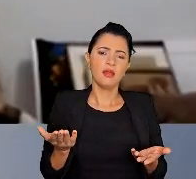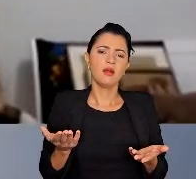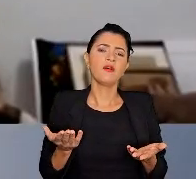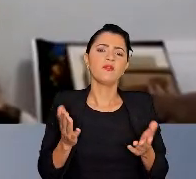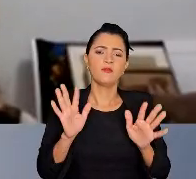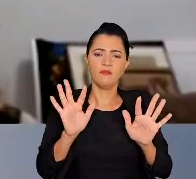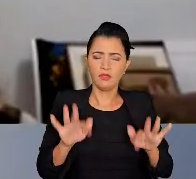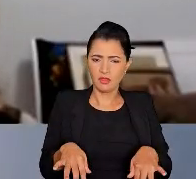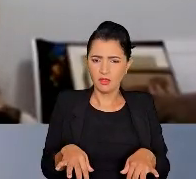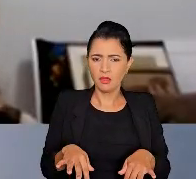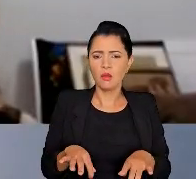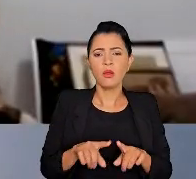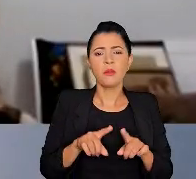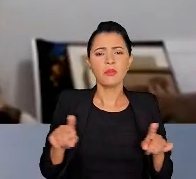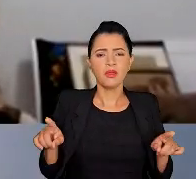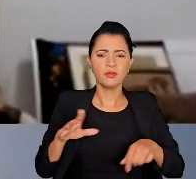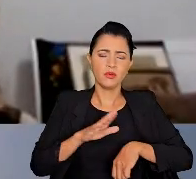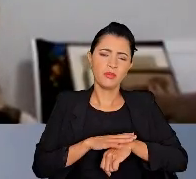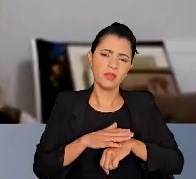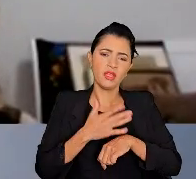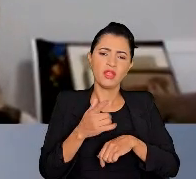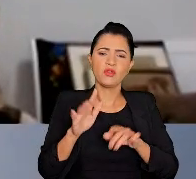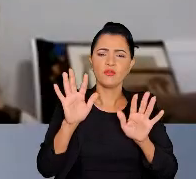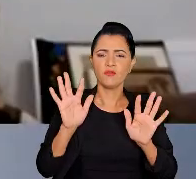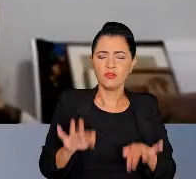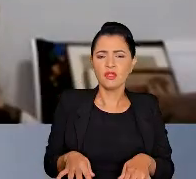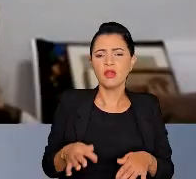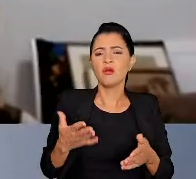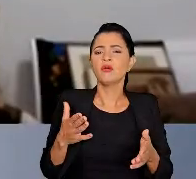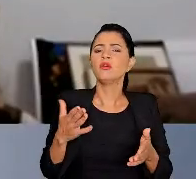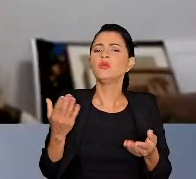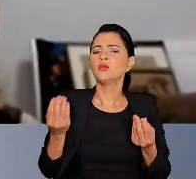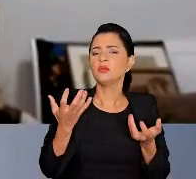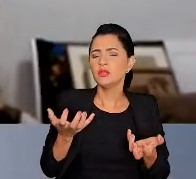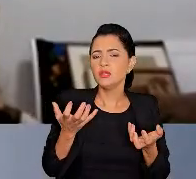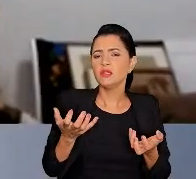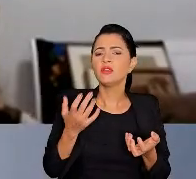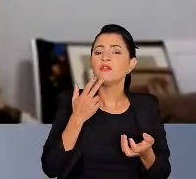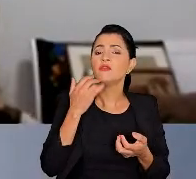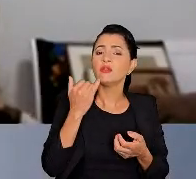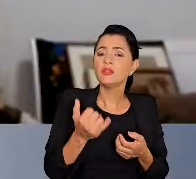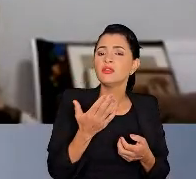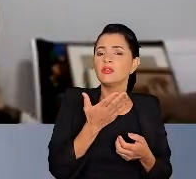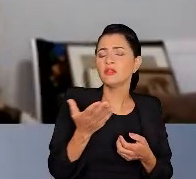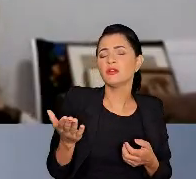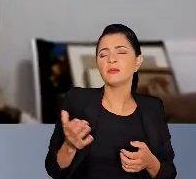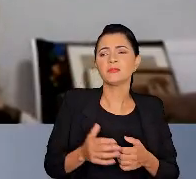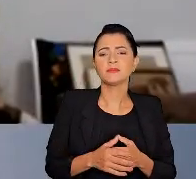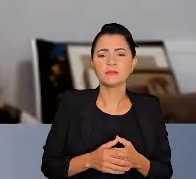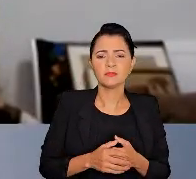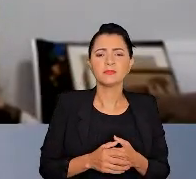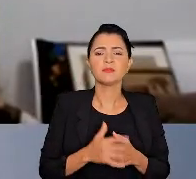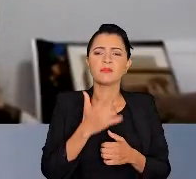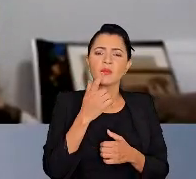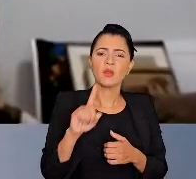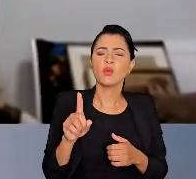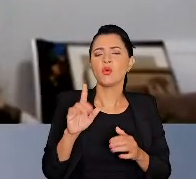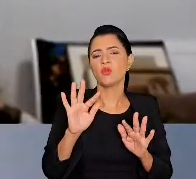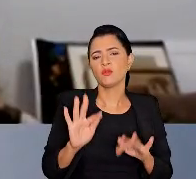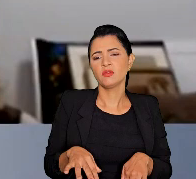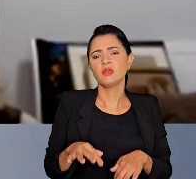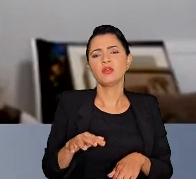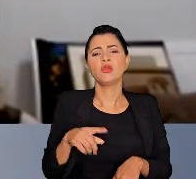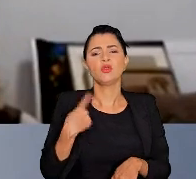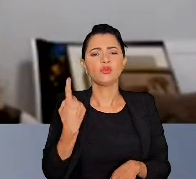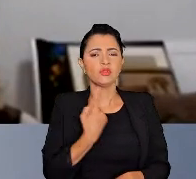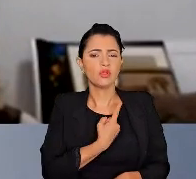final, mas nesse momento final gostaria de ver as últimas ponderações dos